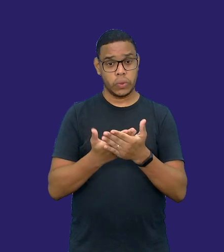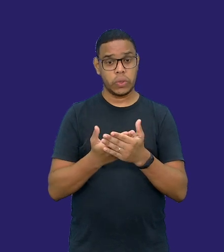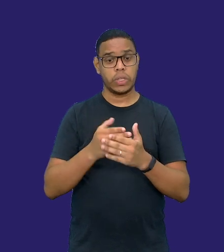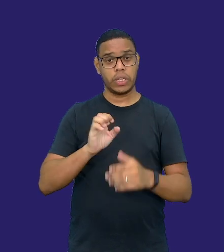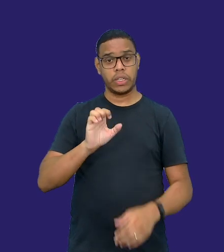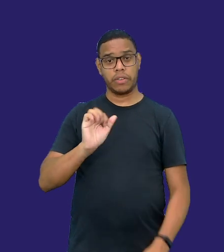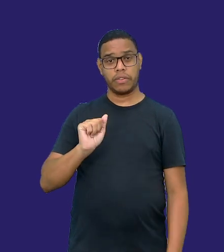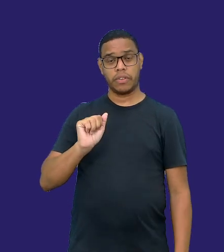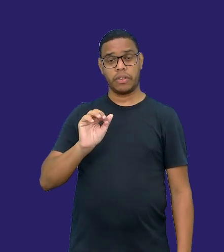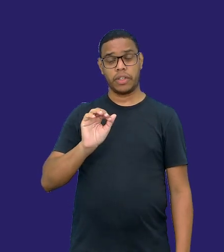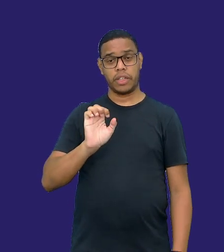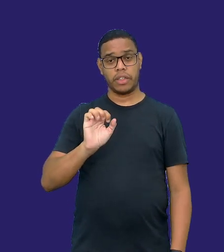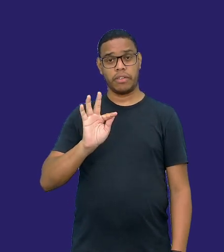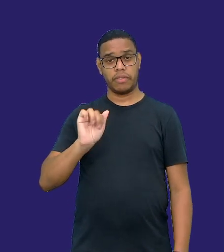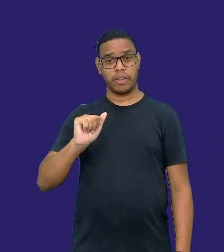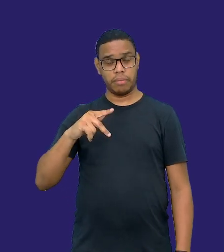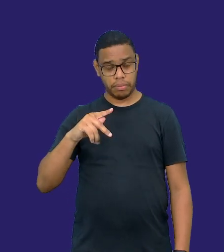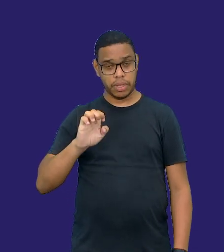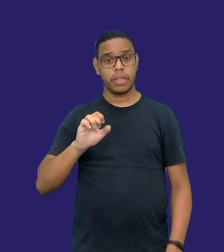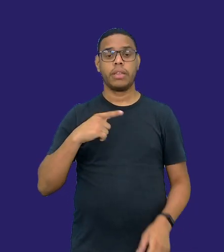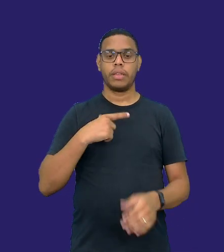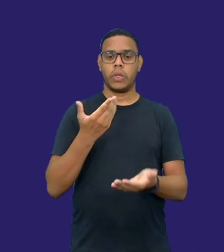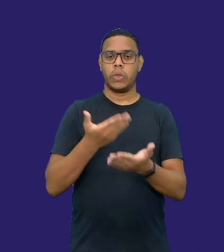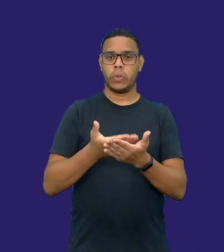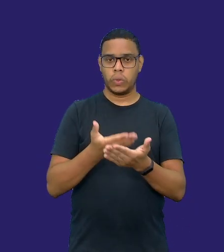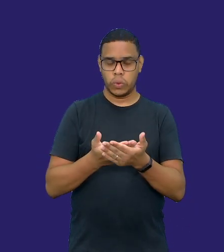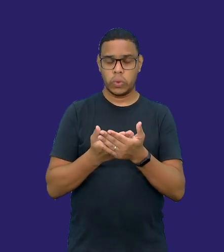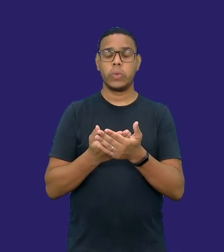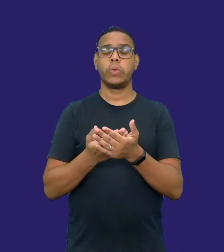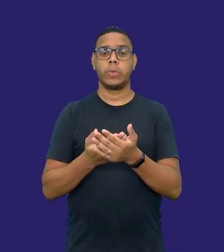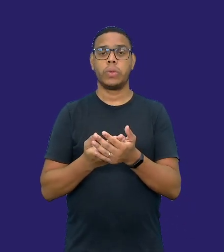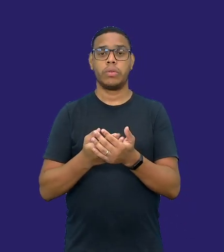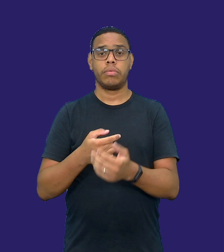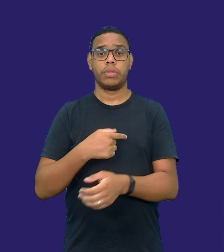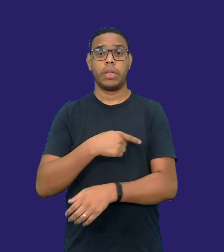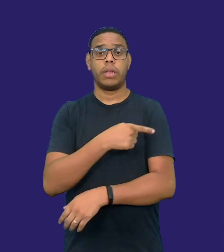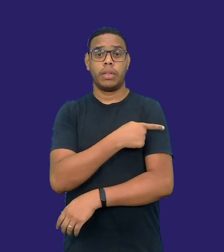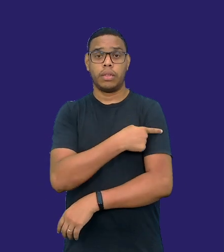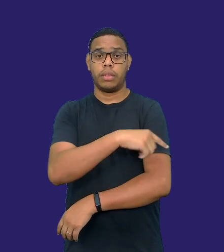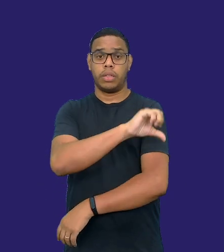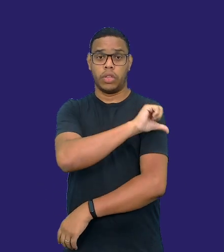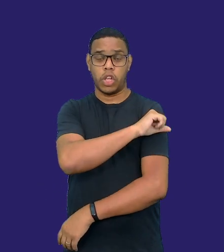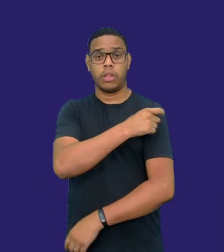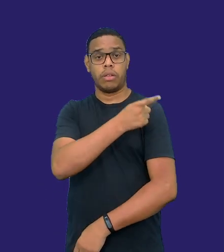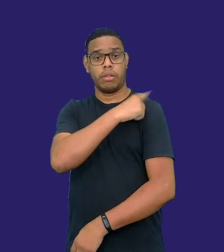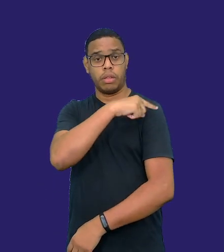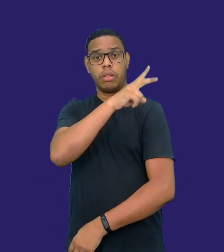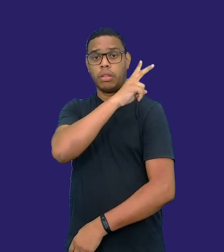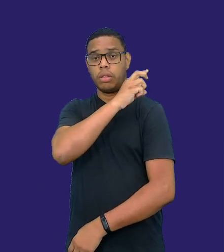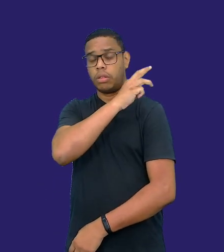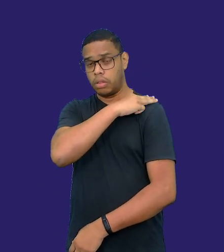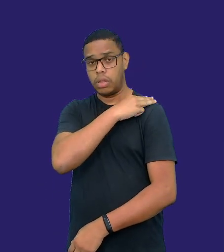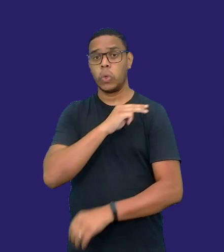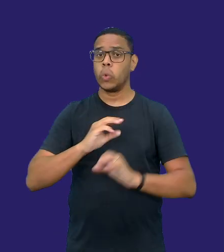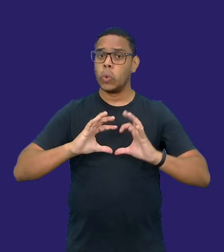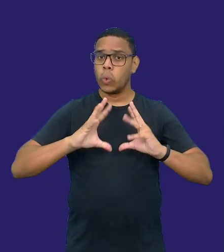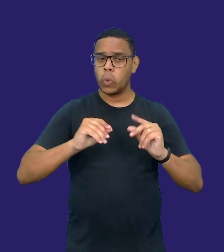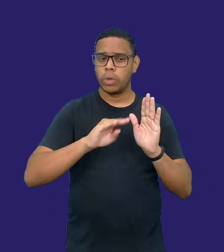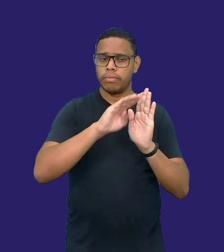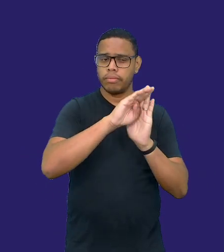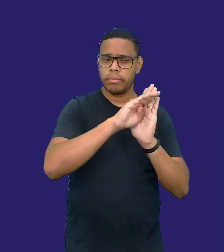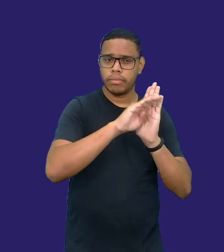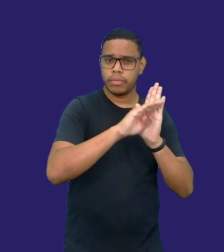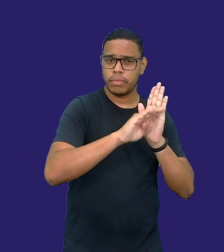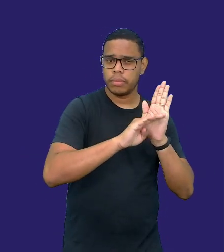EFAP, busquem esses links, eu tenho tanto do ensino médio quanto do ensino fundamental, todo o material, além